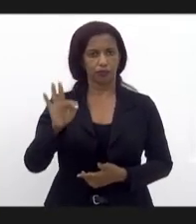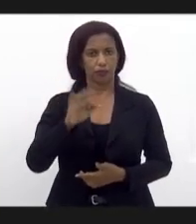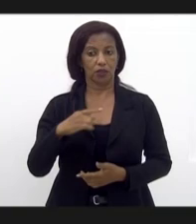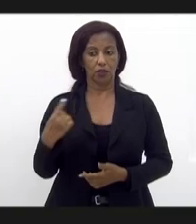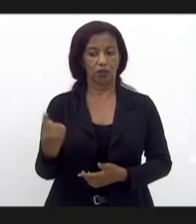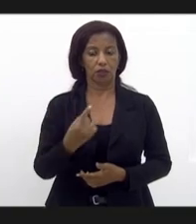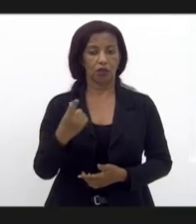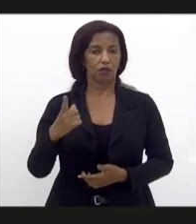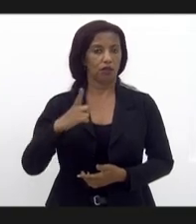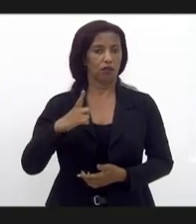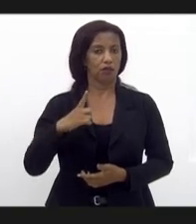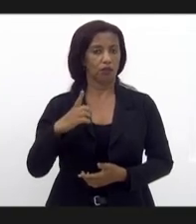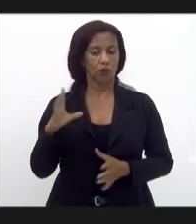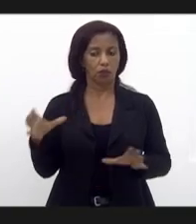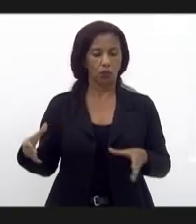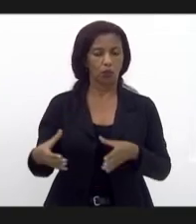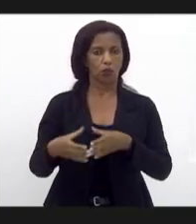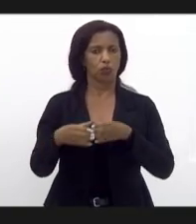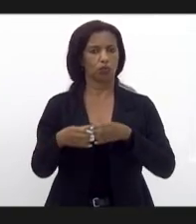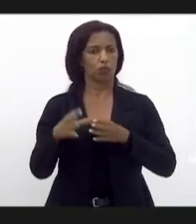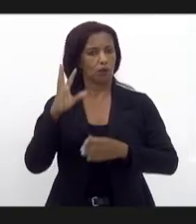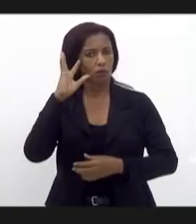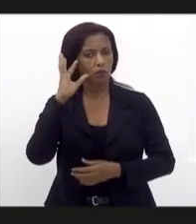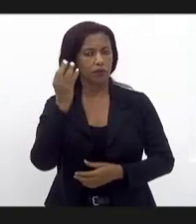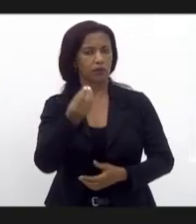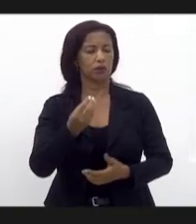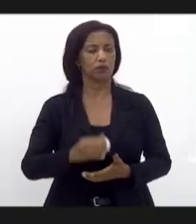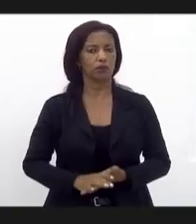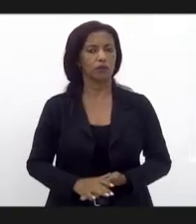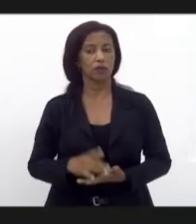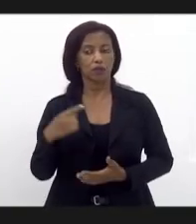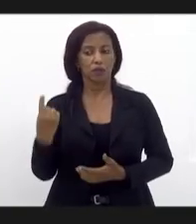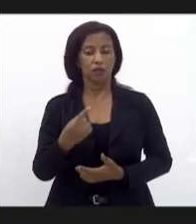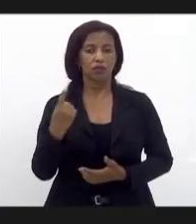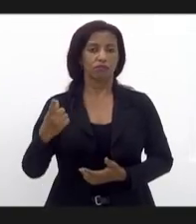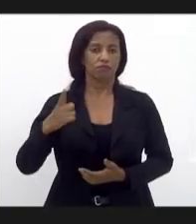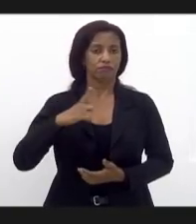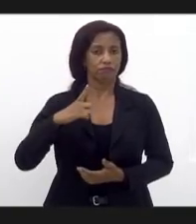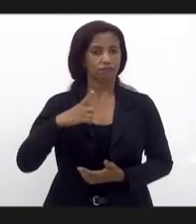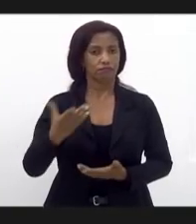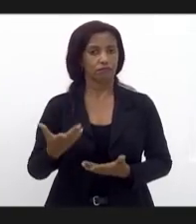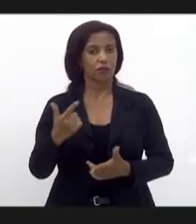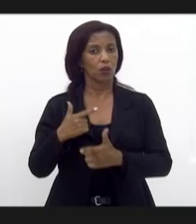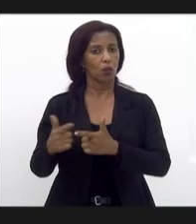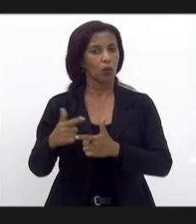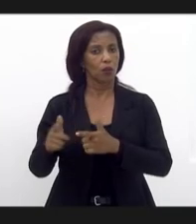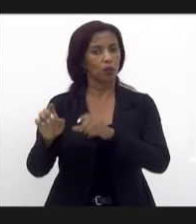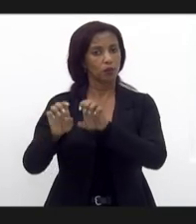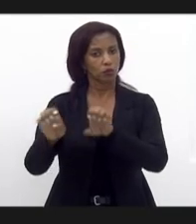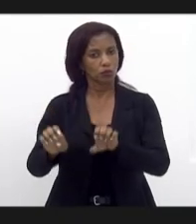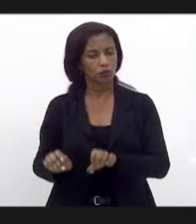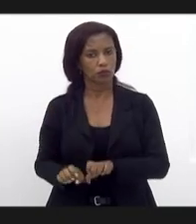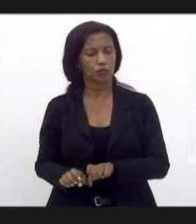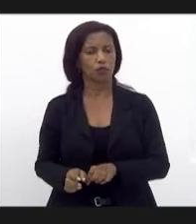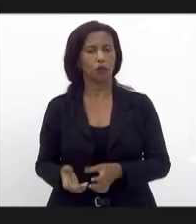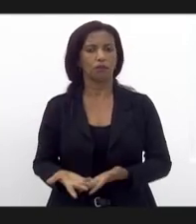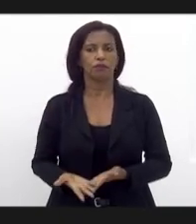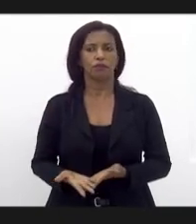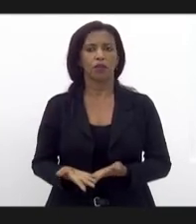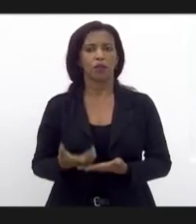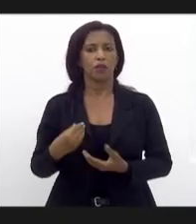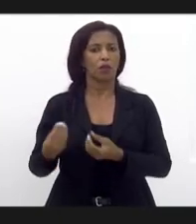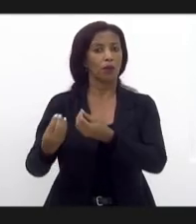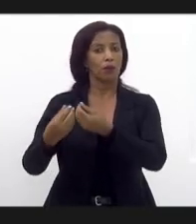vamos ter, ou seja, a questão conjuntural não será resolvida, e a gente vai ter um problema estrutural, enfim, que